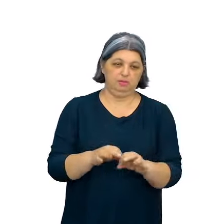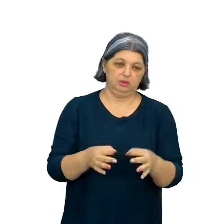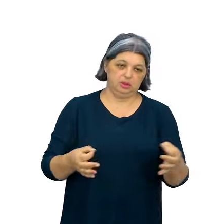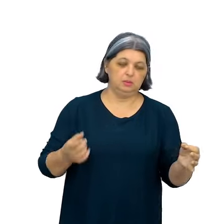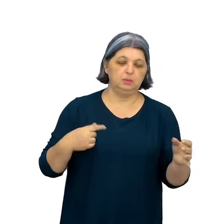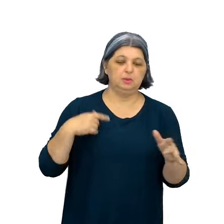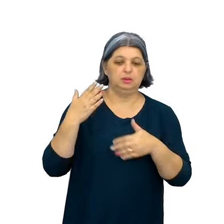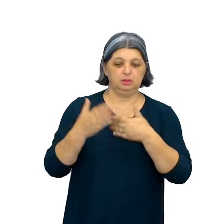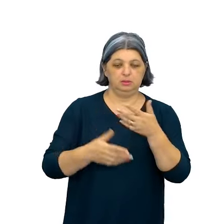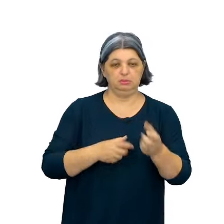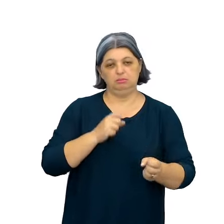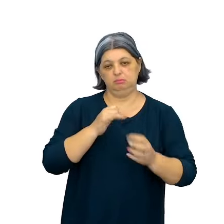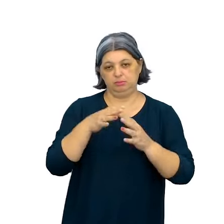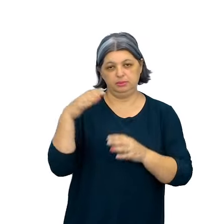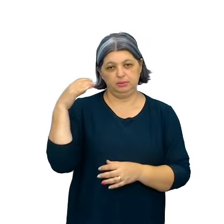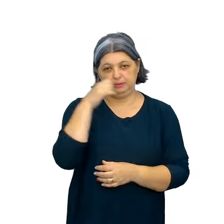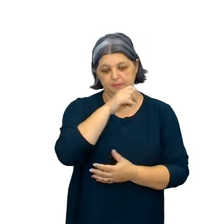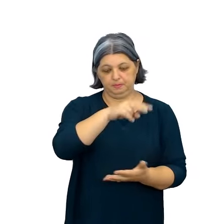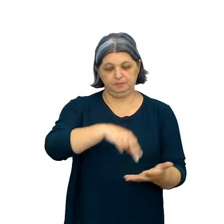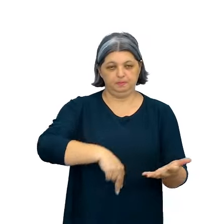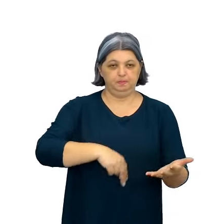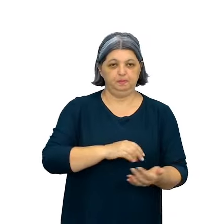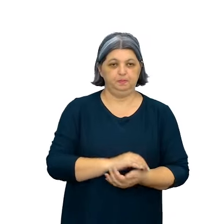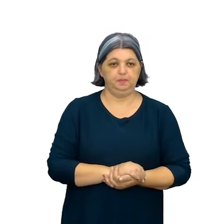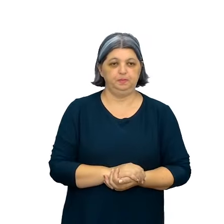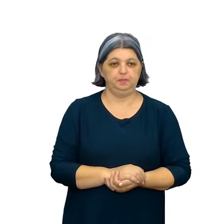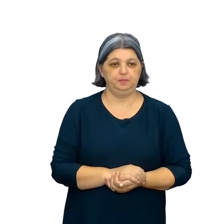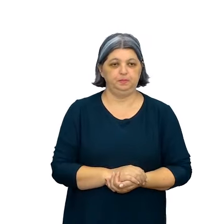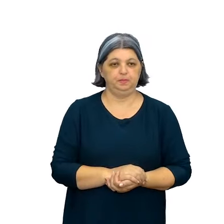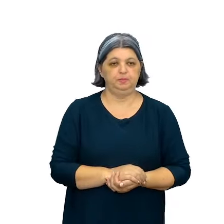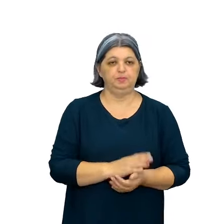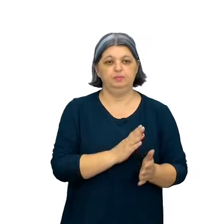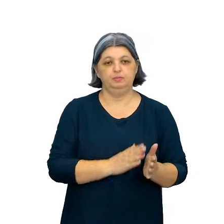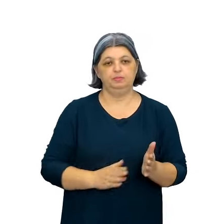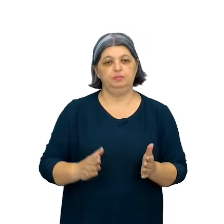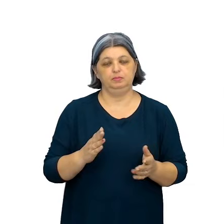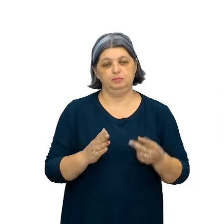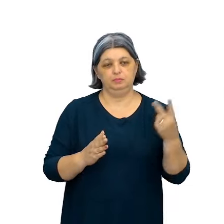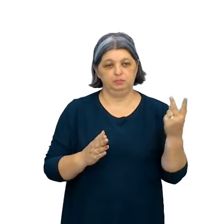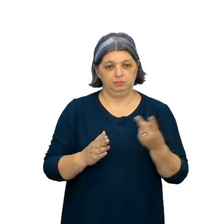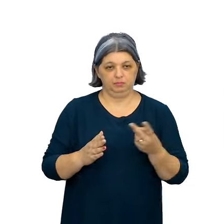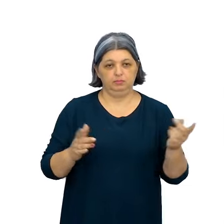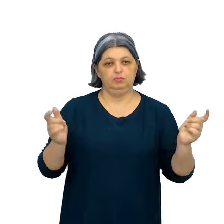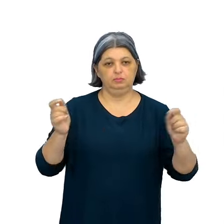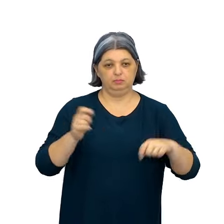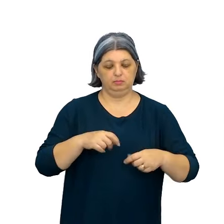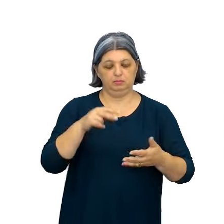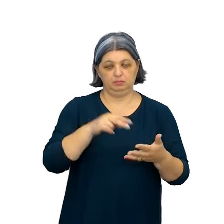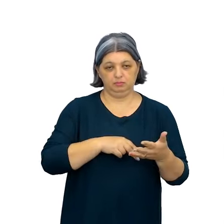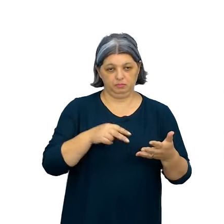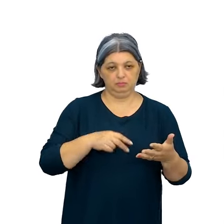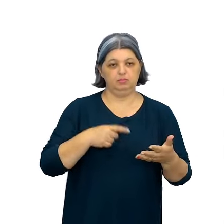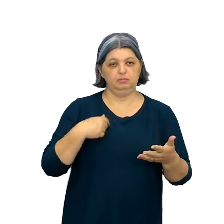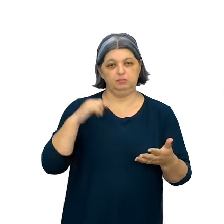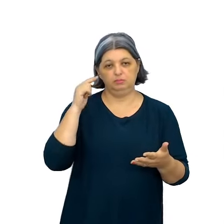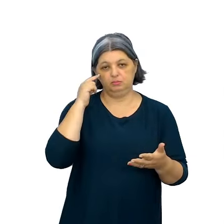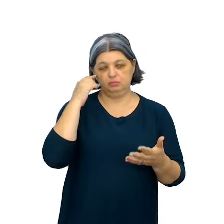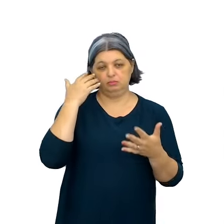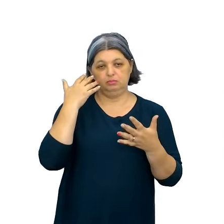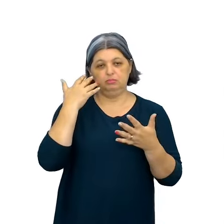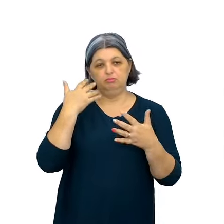a fluência e a rapidez de leitura. A segunda capacidade de leitura que nós vamos falar aqui é da capacidade de